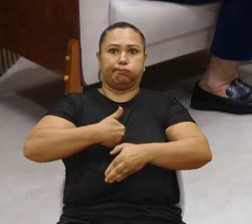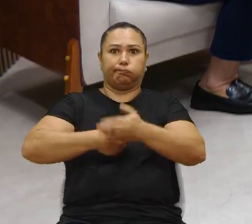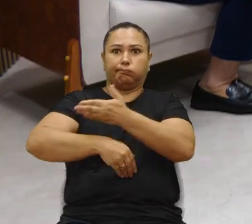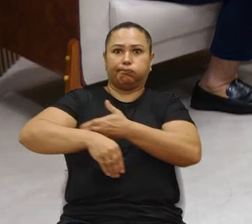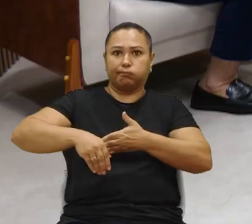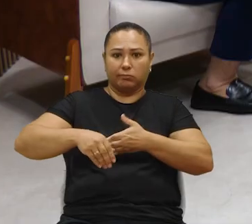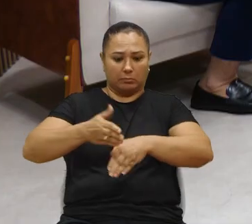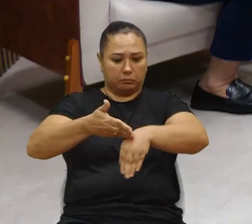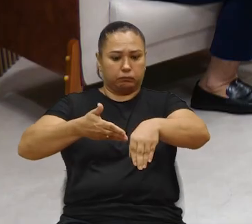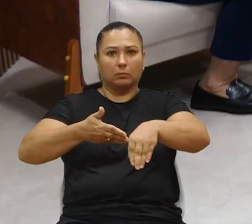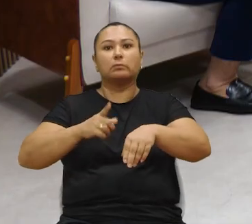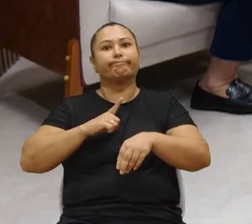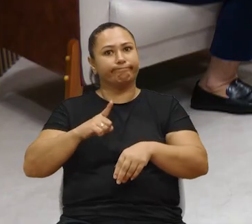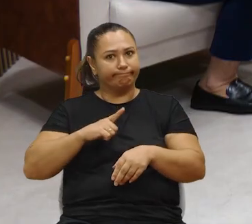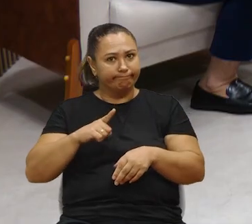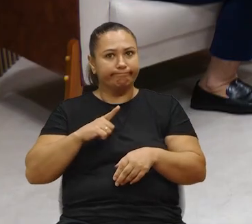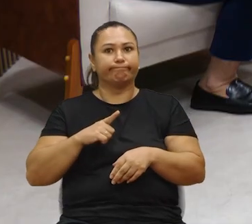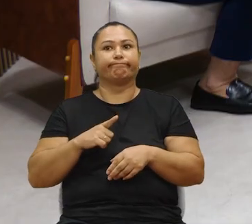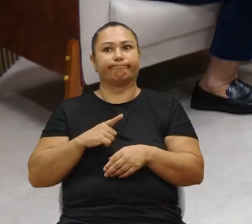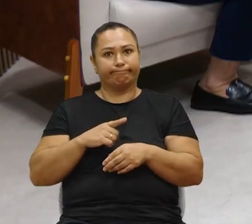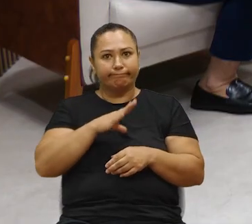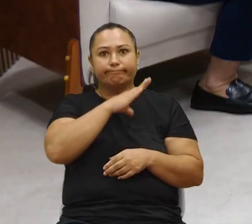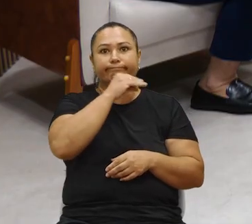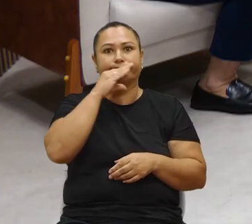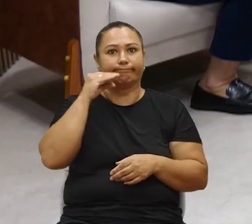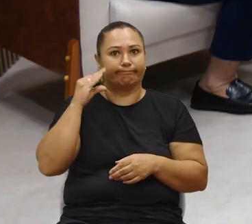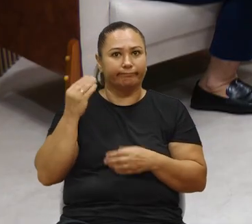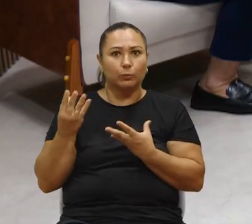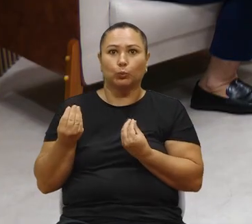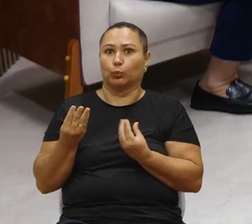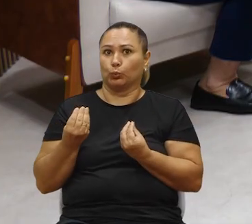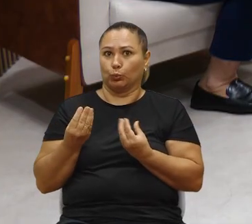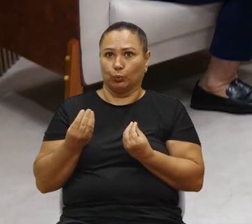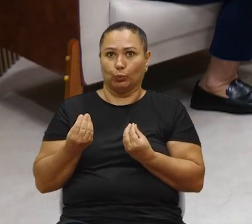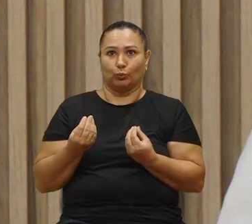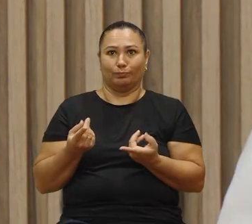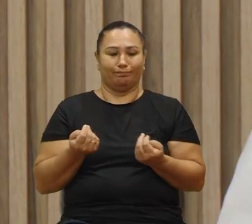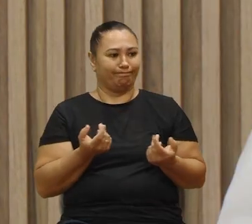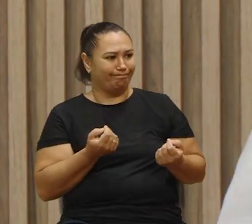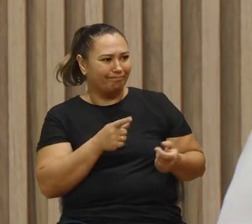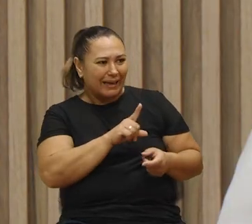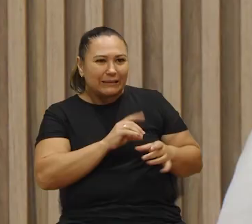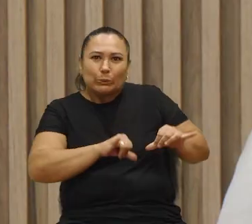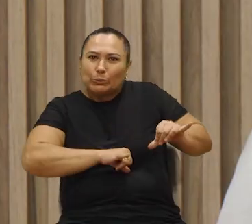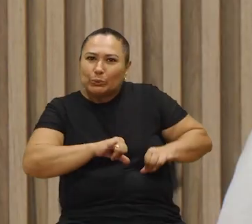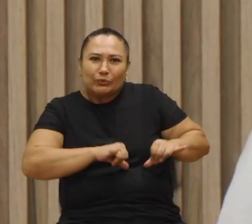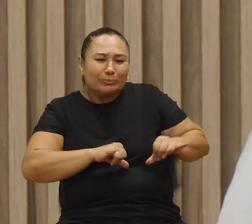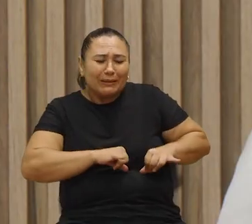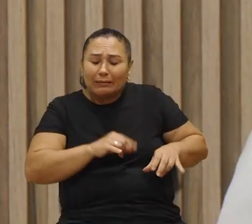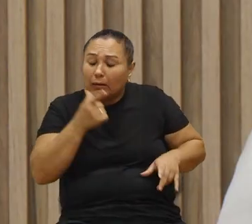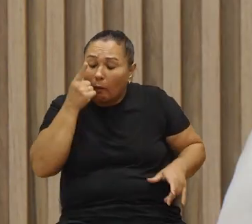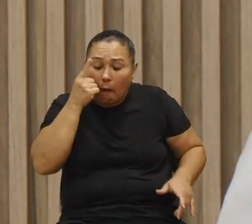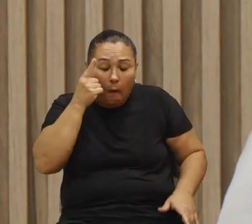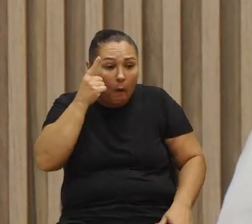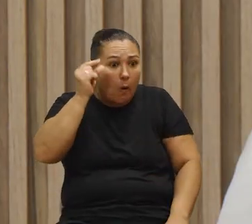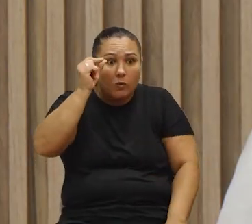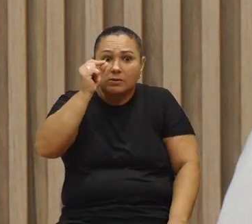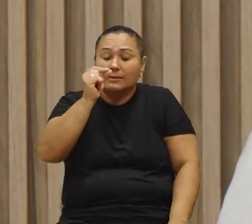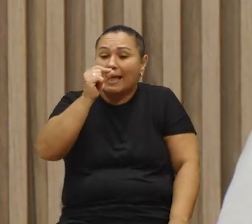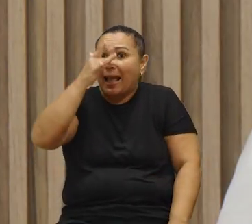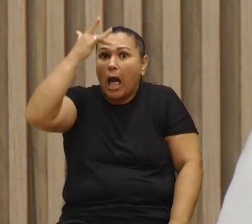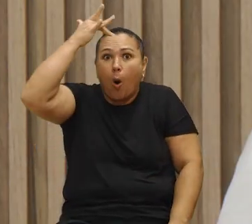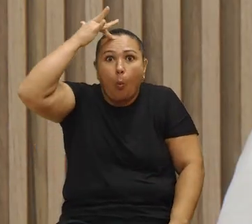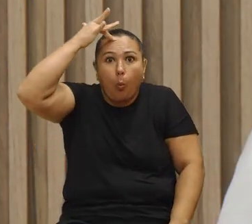um processo muito grande de automutilação nos adolescentes. São essas dores que não se conseguem suportar.